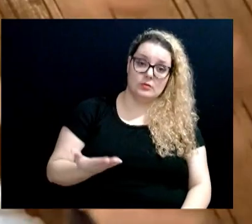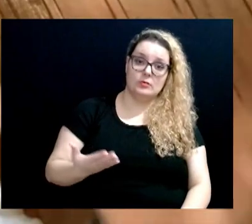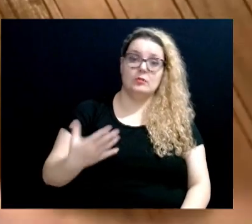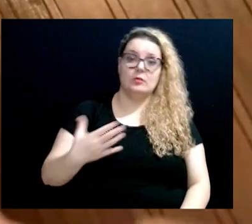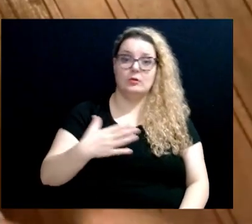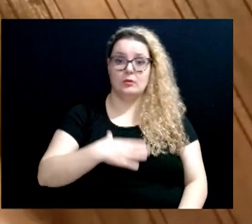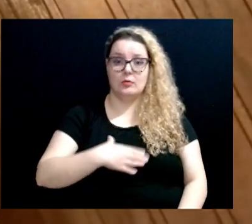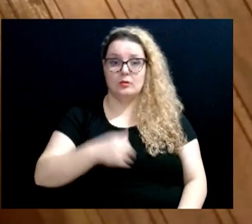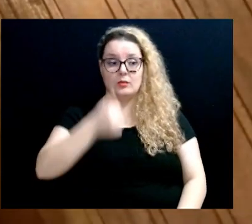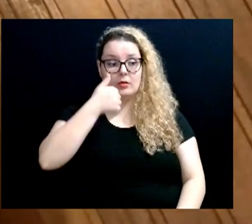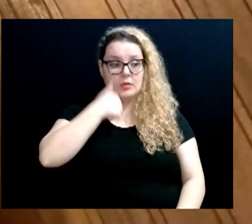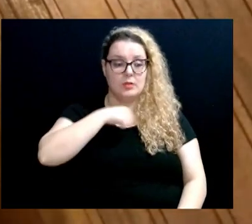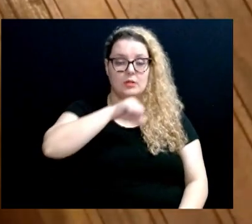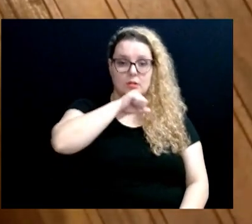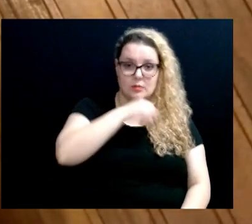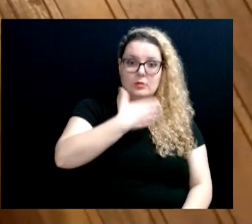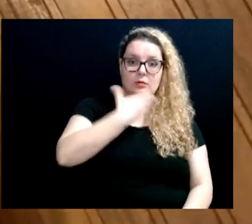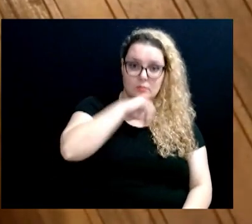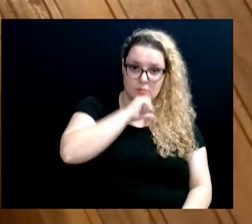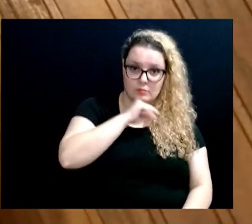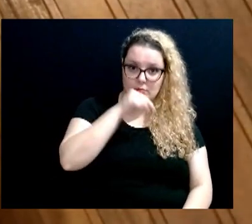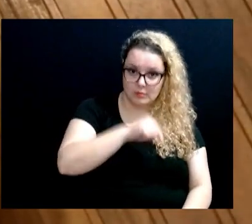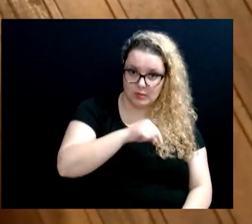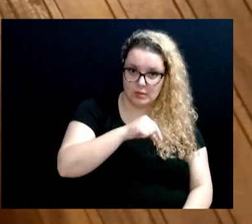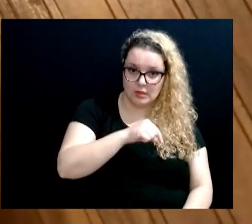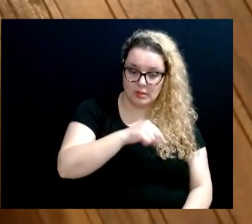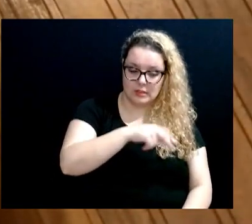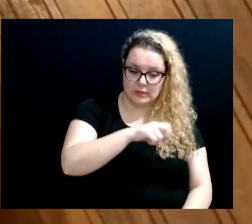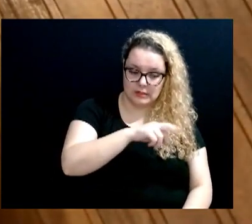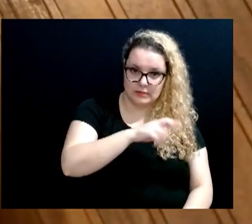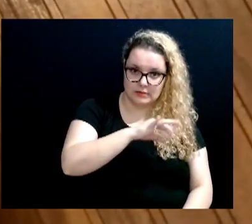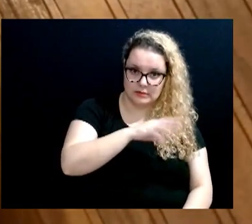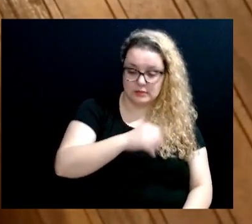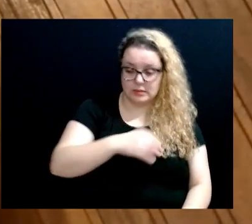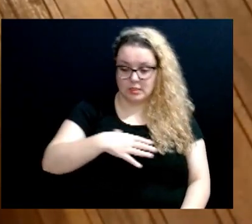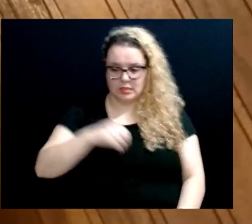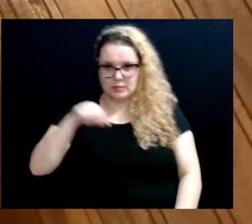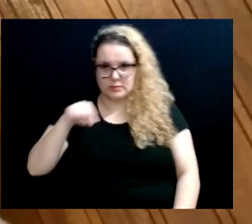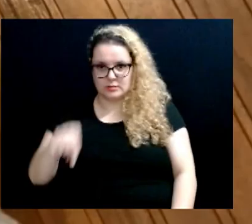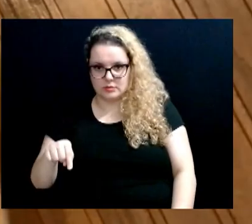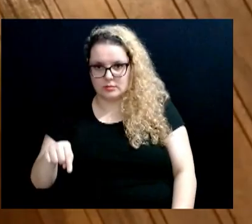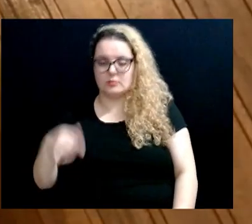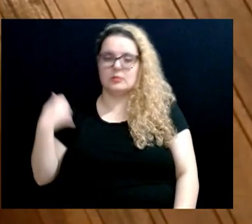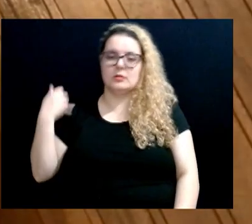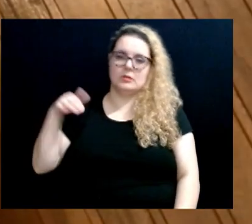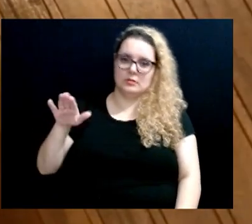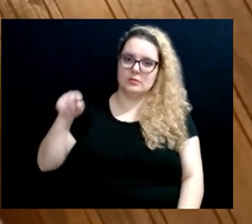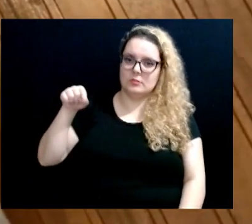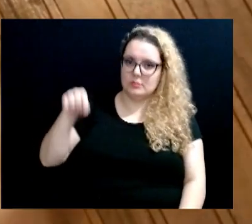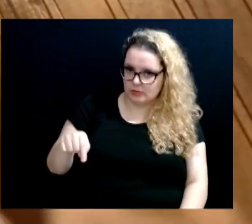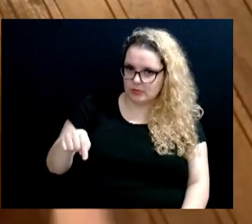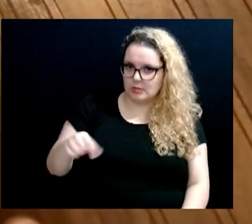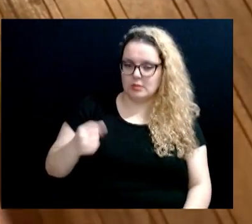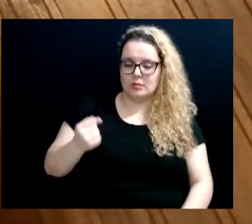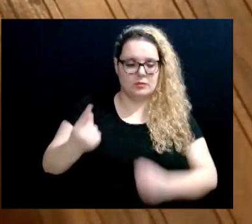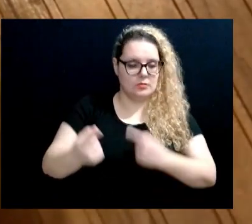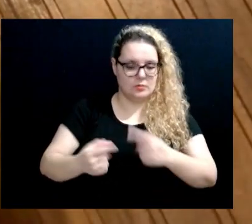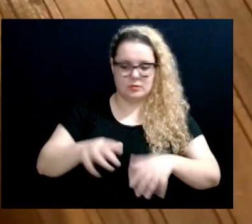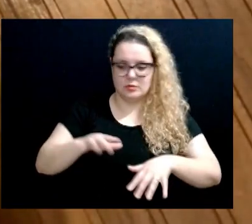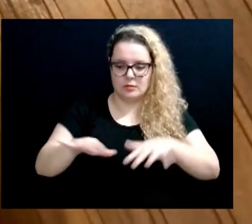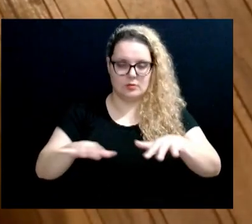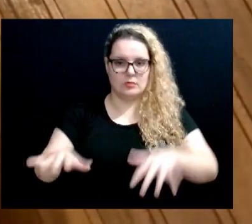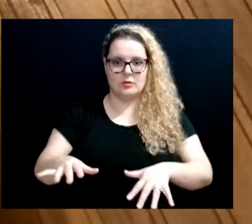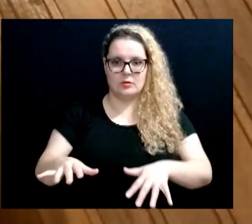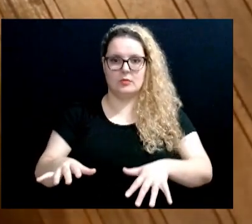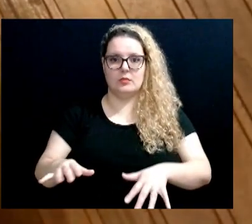pai narcisista, muito provavelmente vai ser um adulto em alguns âmbitos disfuncional e